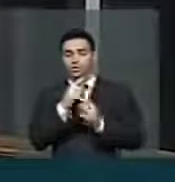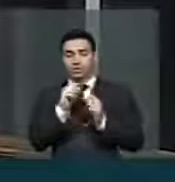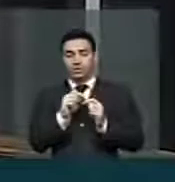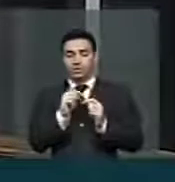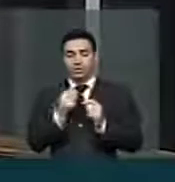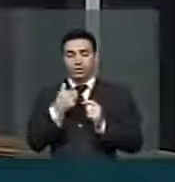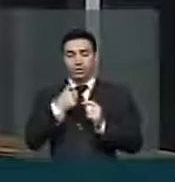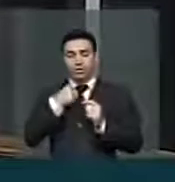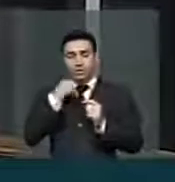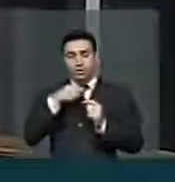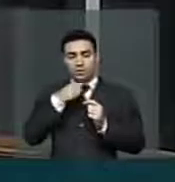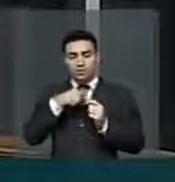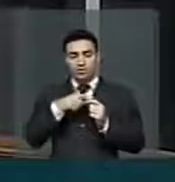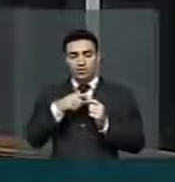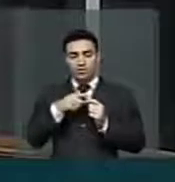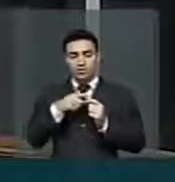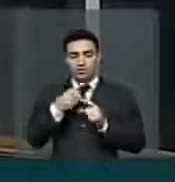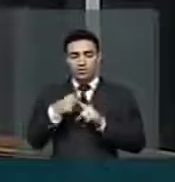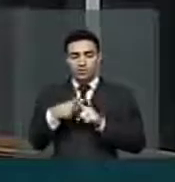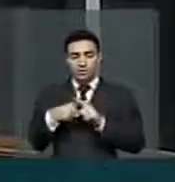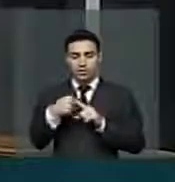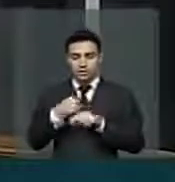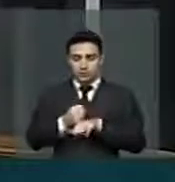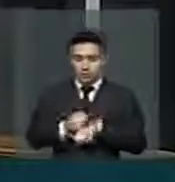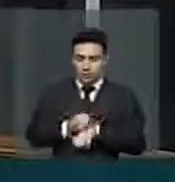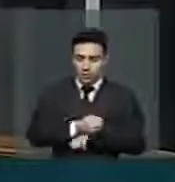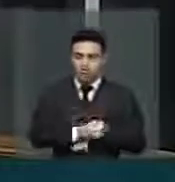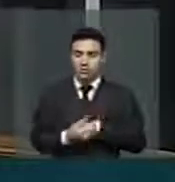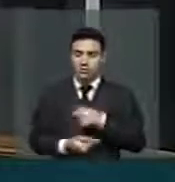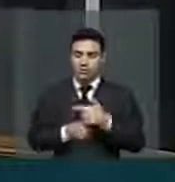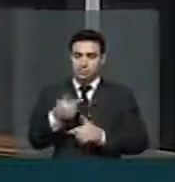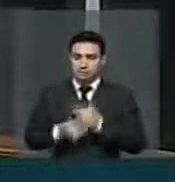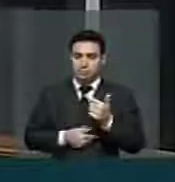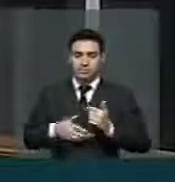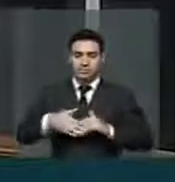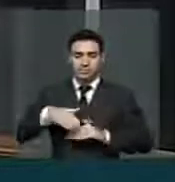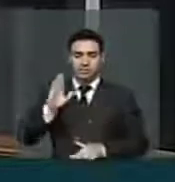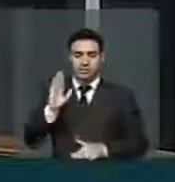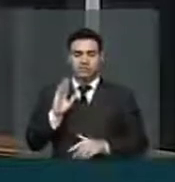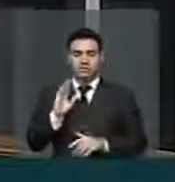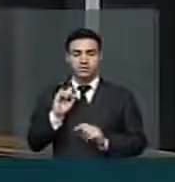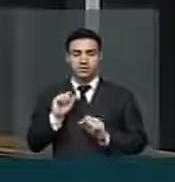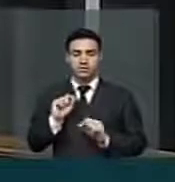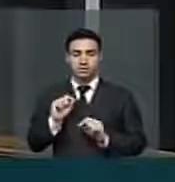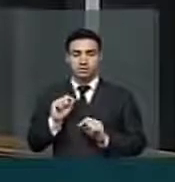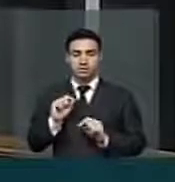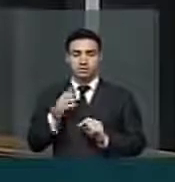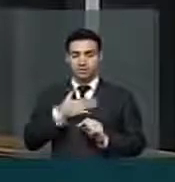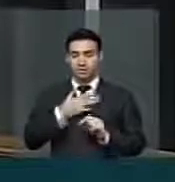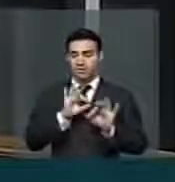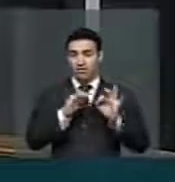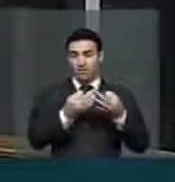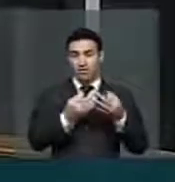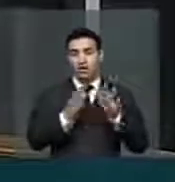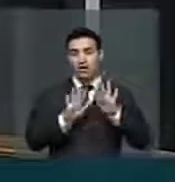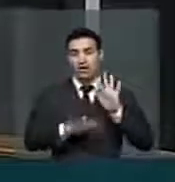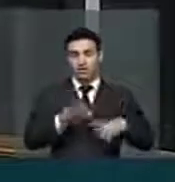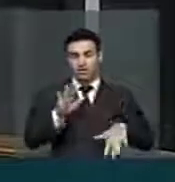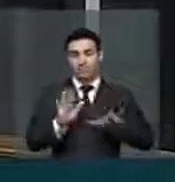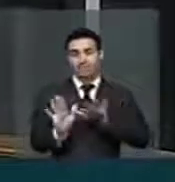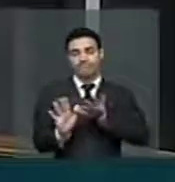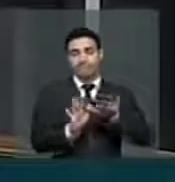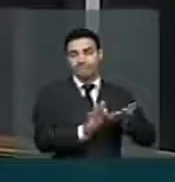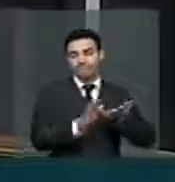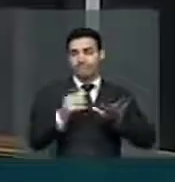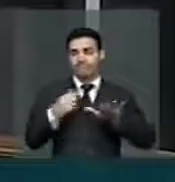me questionar de tanto esforço e dedicação, o que inclui abrir mão da minha família. Realmente